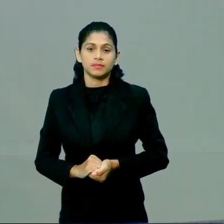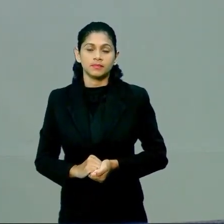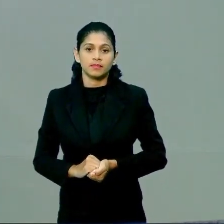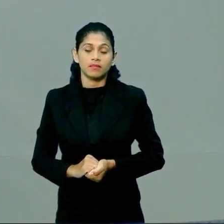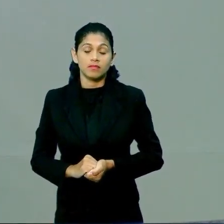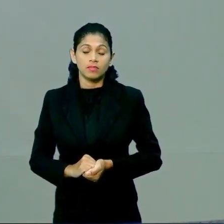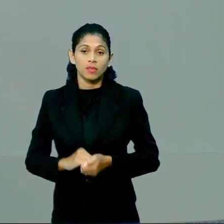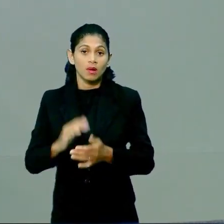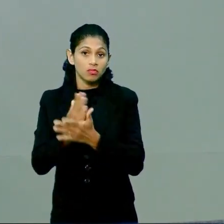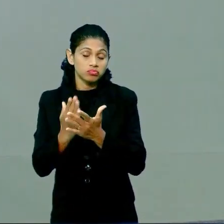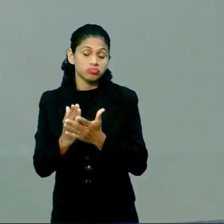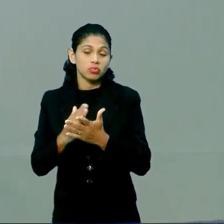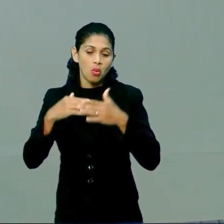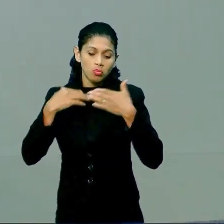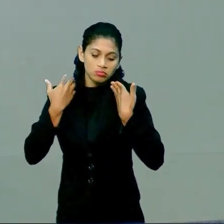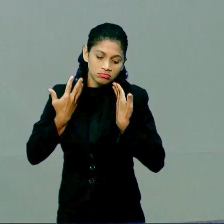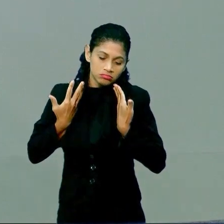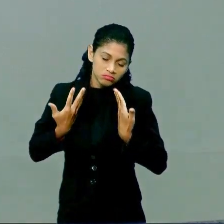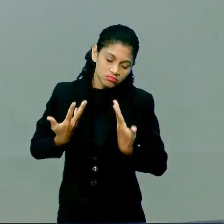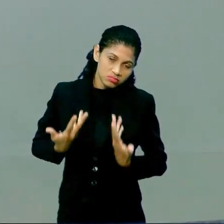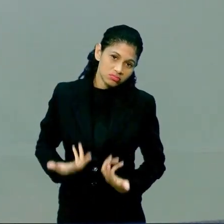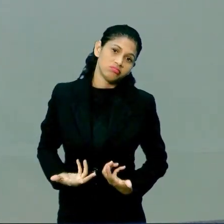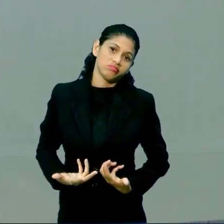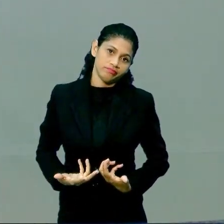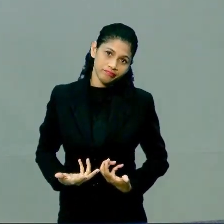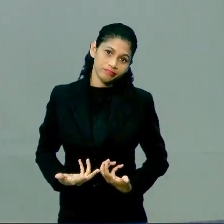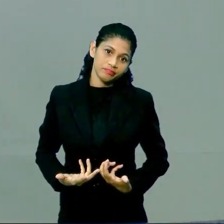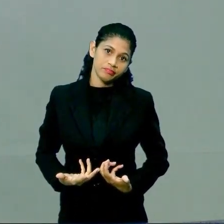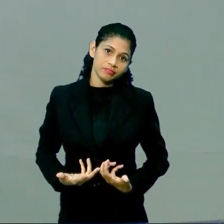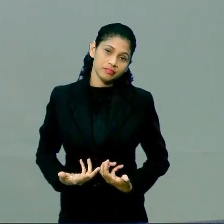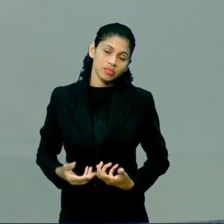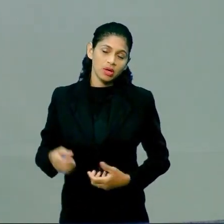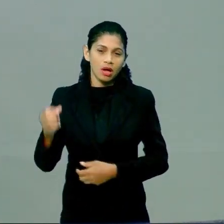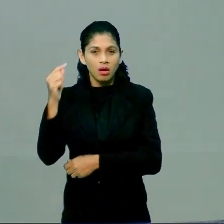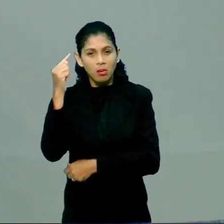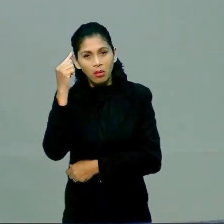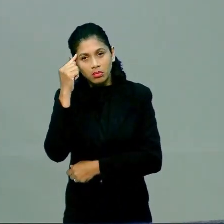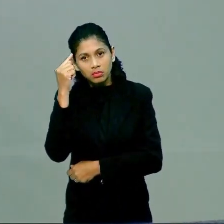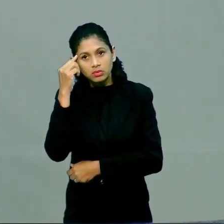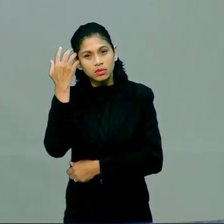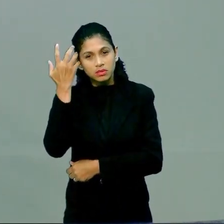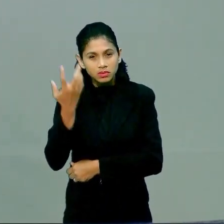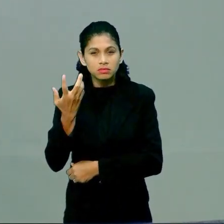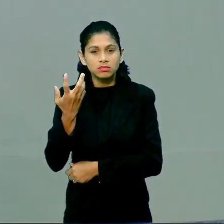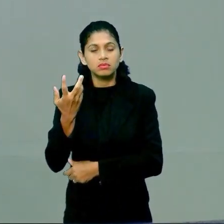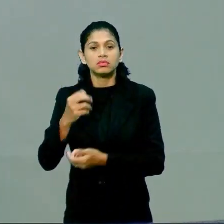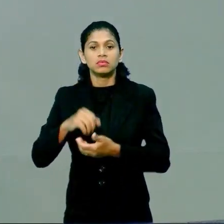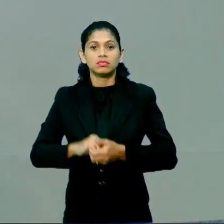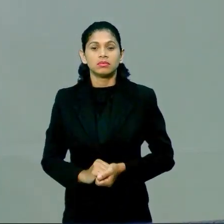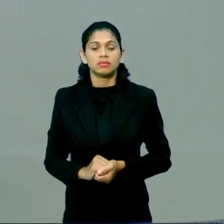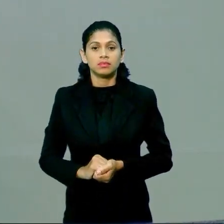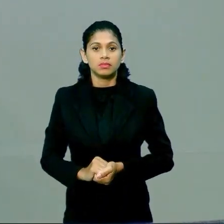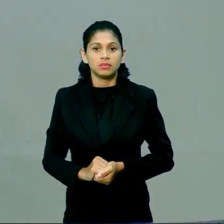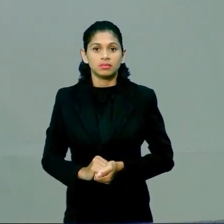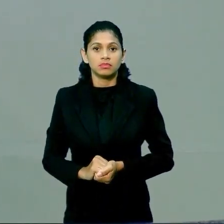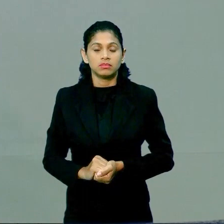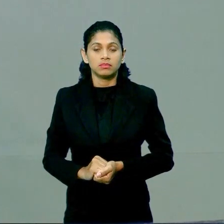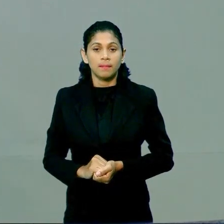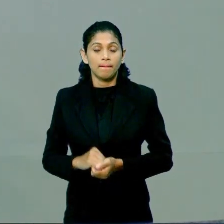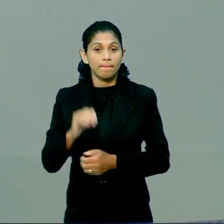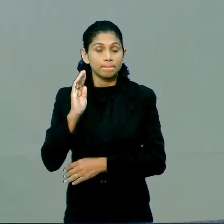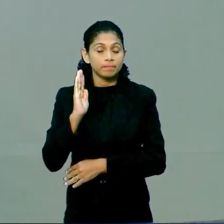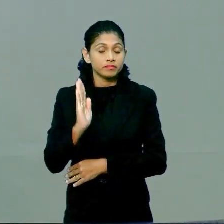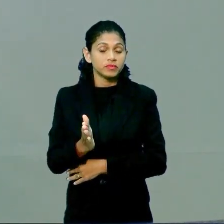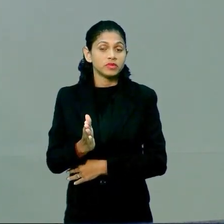vezes ele é mais físico né ou até mesmo mentalmente você fica cansado esgotado mentalmente e já o